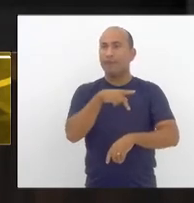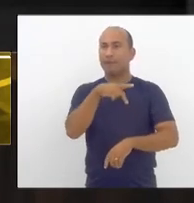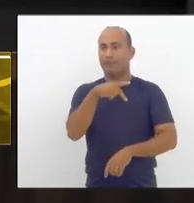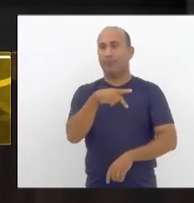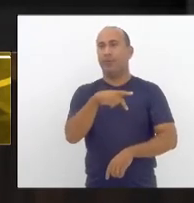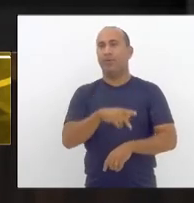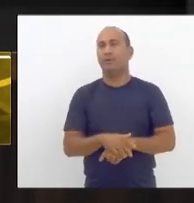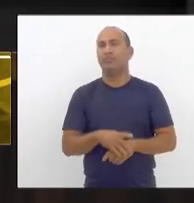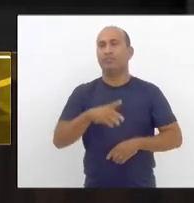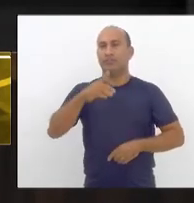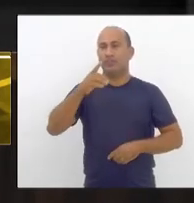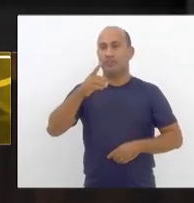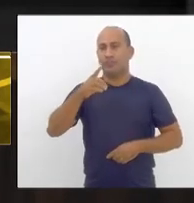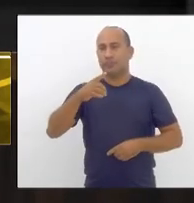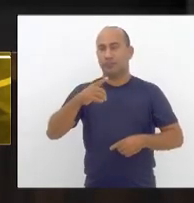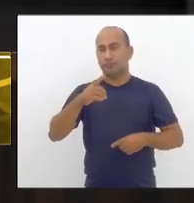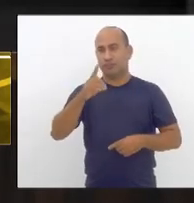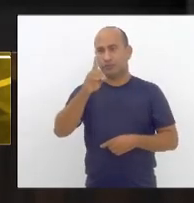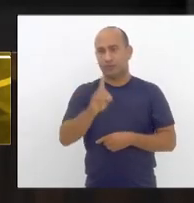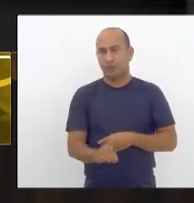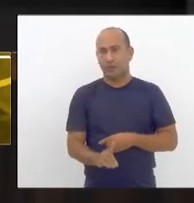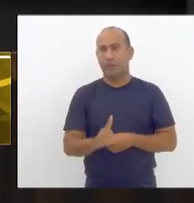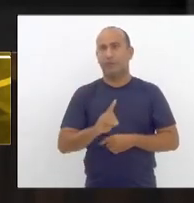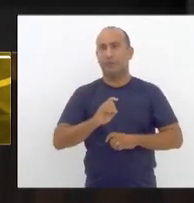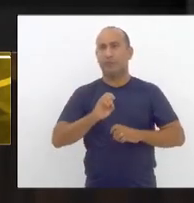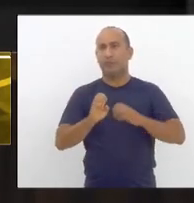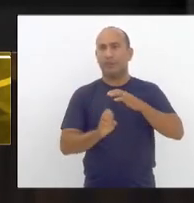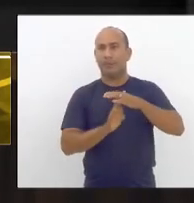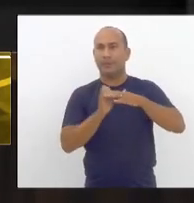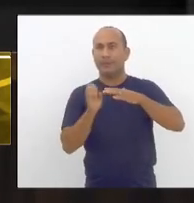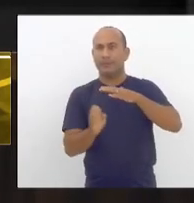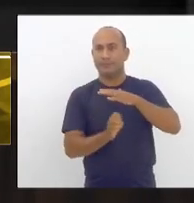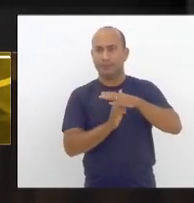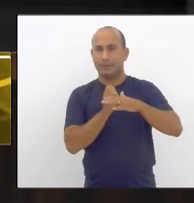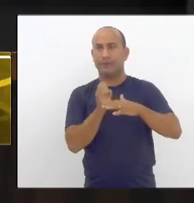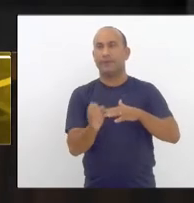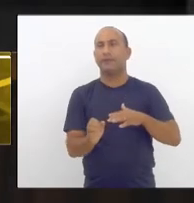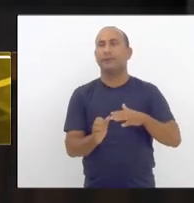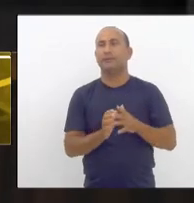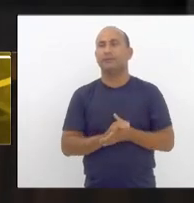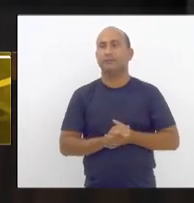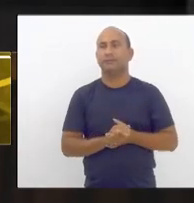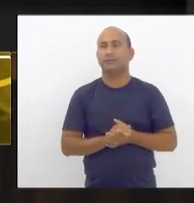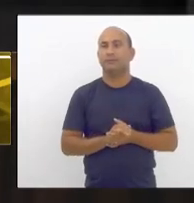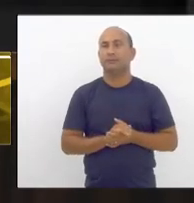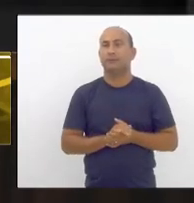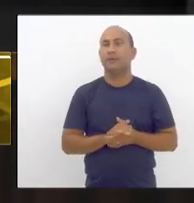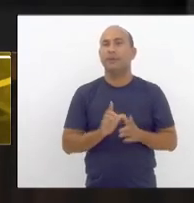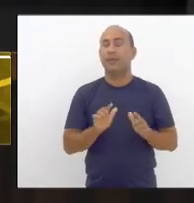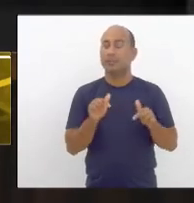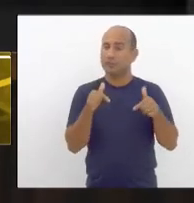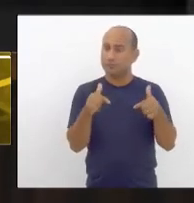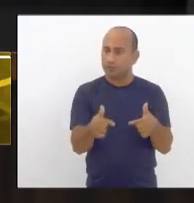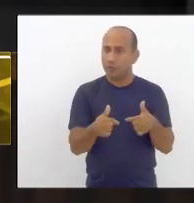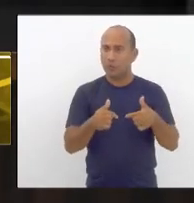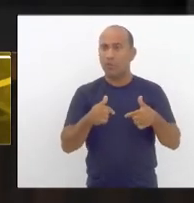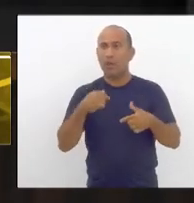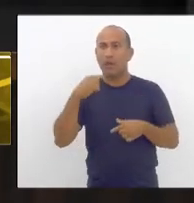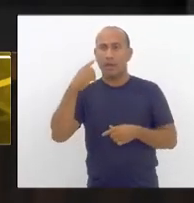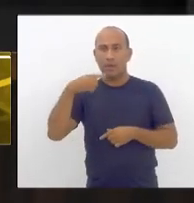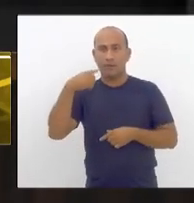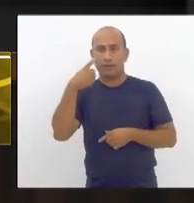empresarial com ênfase em contratos pela Fundação Getúlio Vargas e atuou como advogado